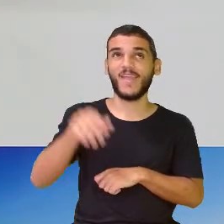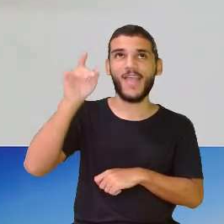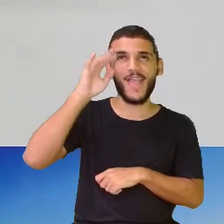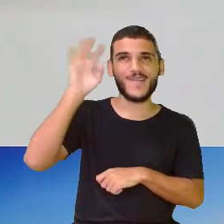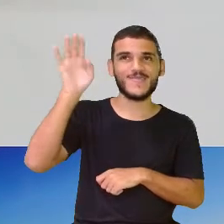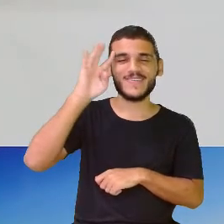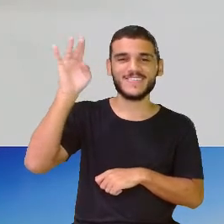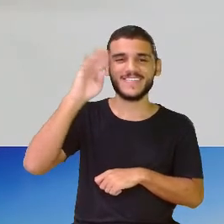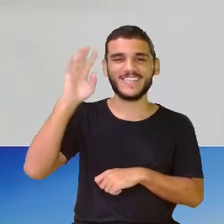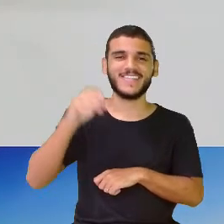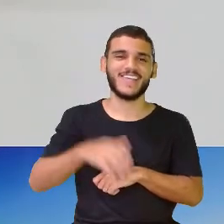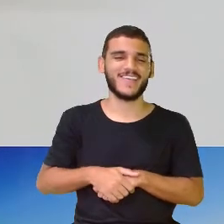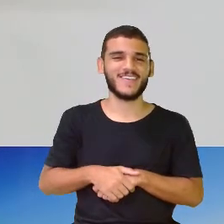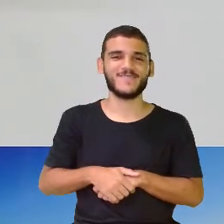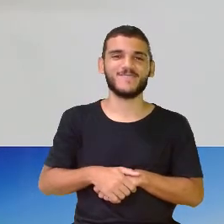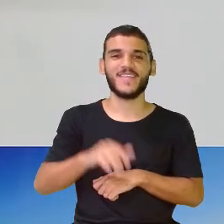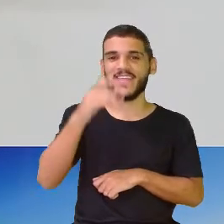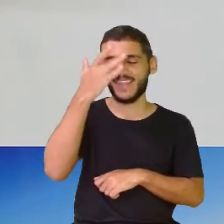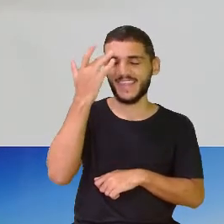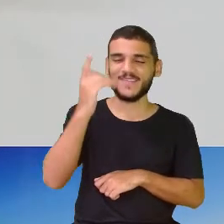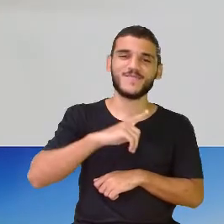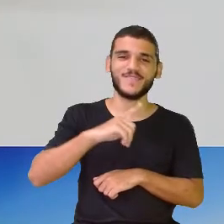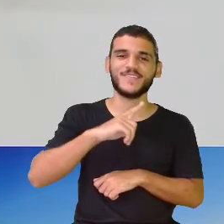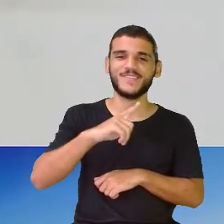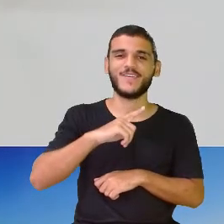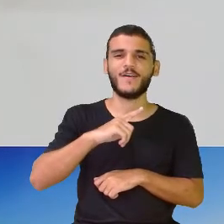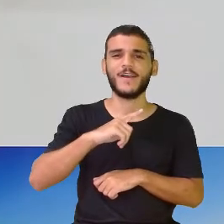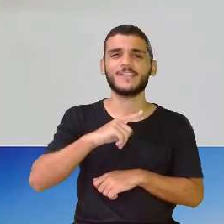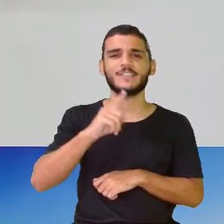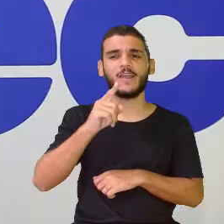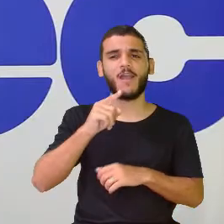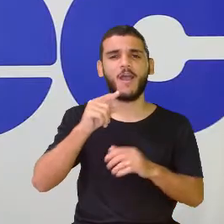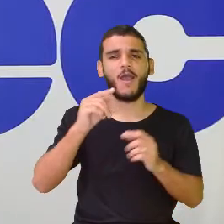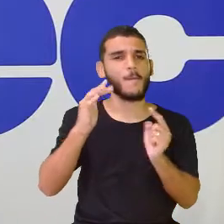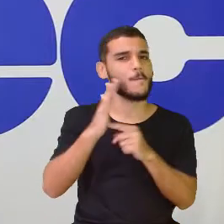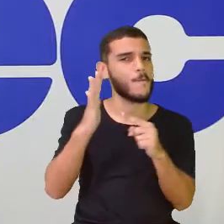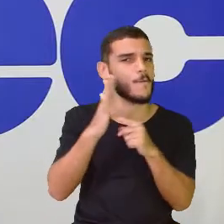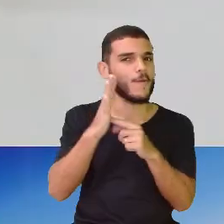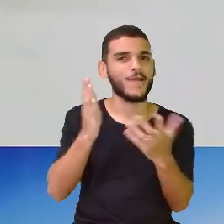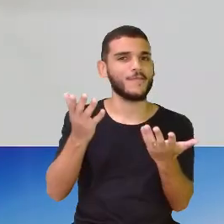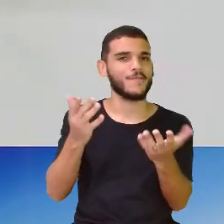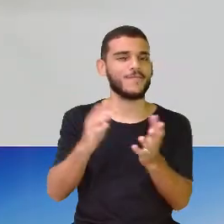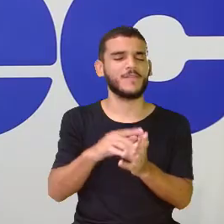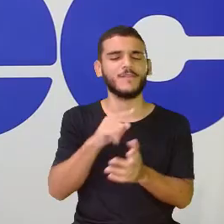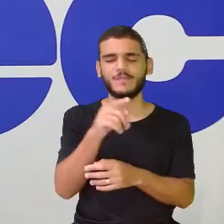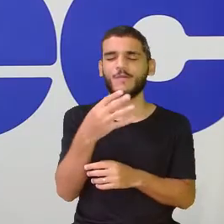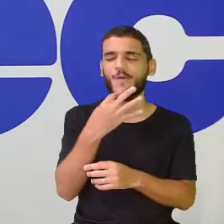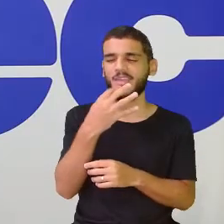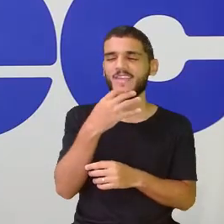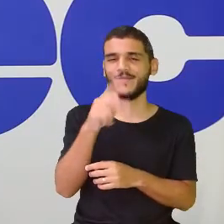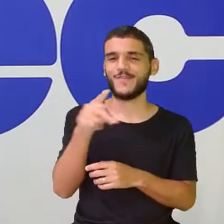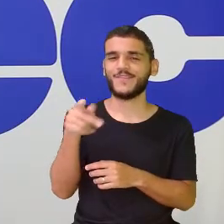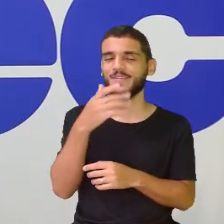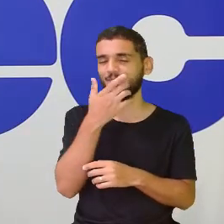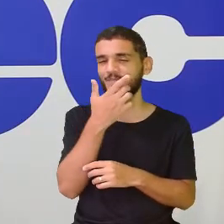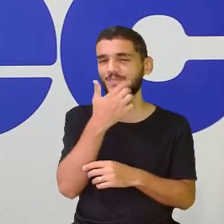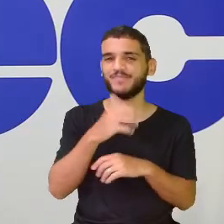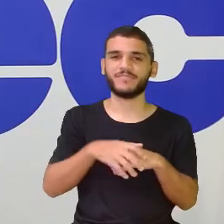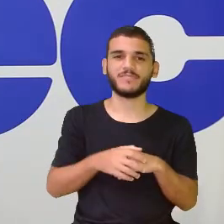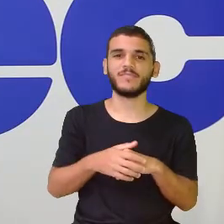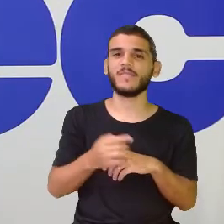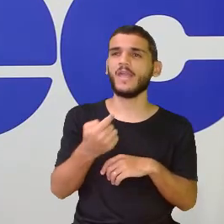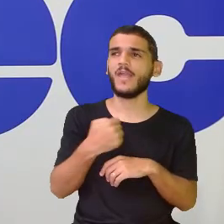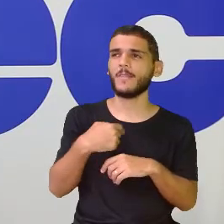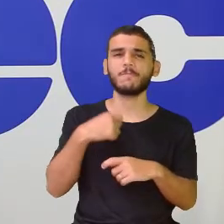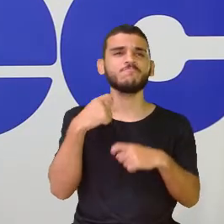Imaginem aí. Tem gente já apontando para ela. Você conhece, professora Márcia, pessoas que gostam dessas palavras? Eu tô tão em